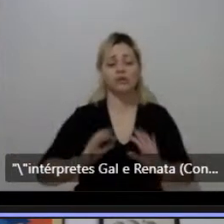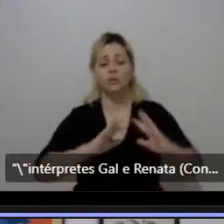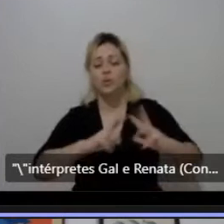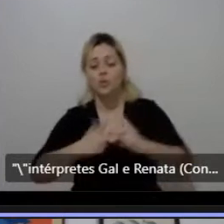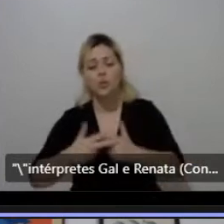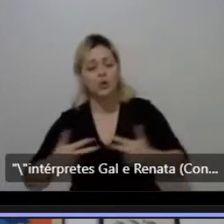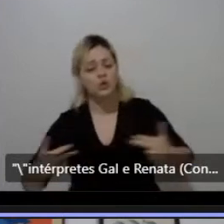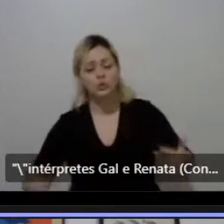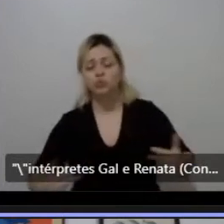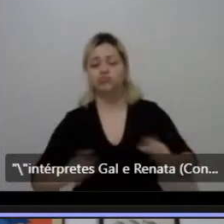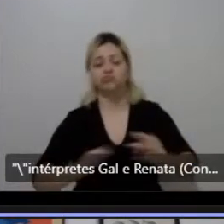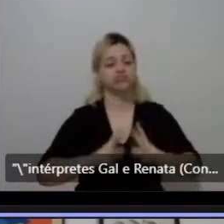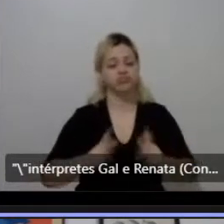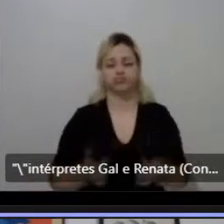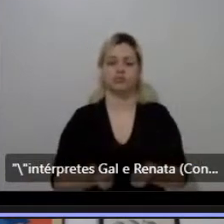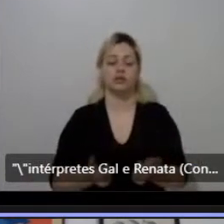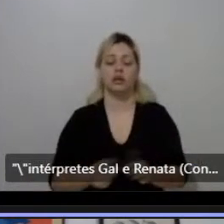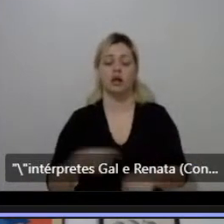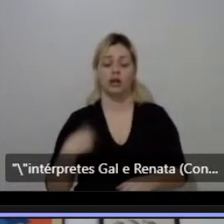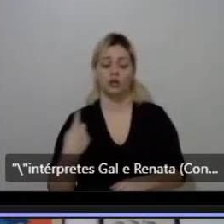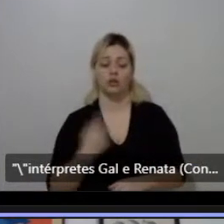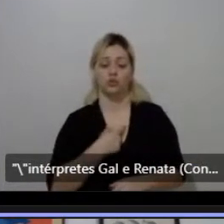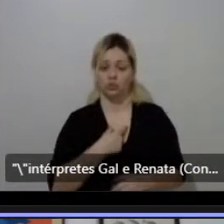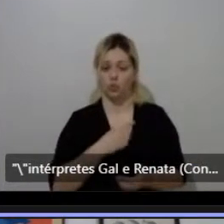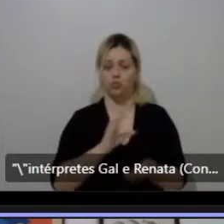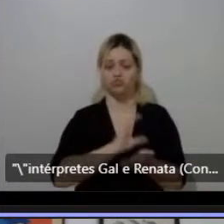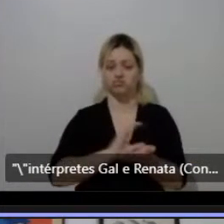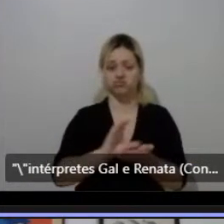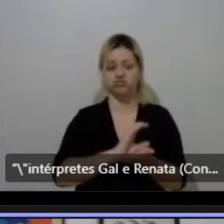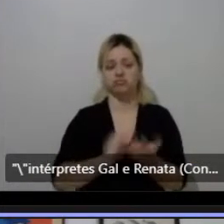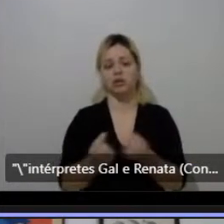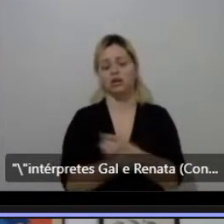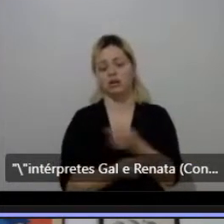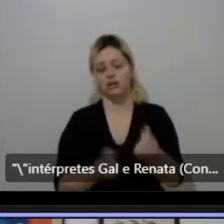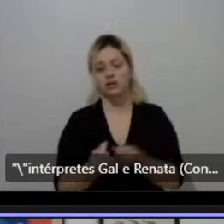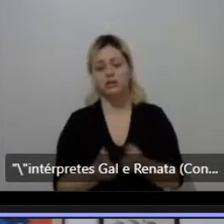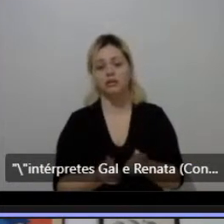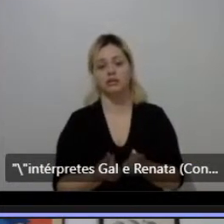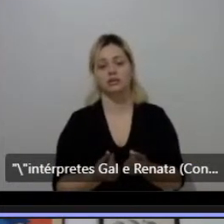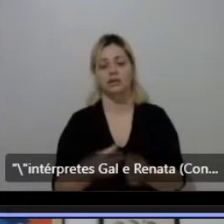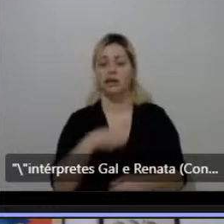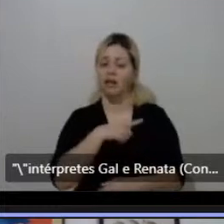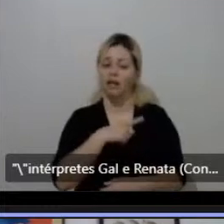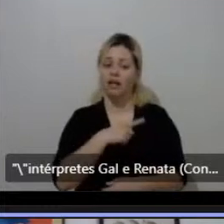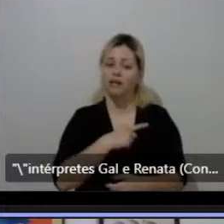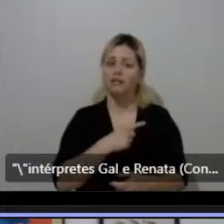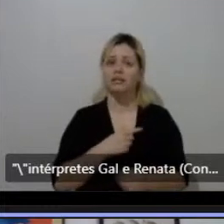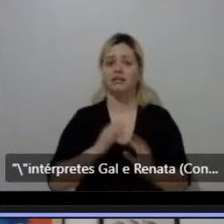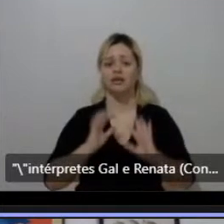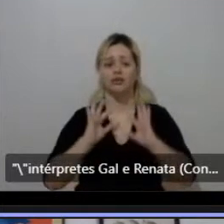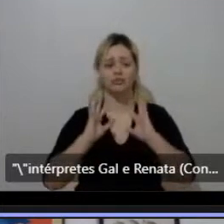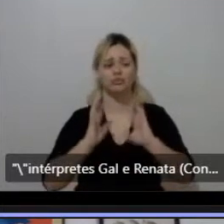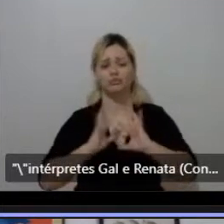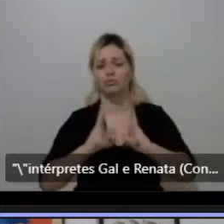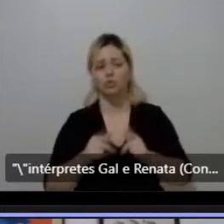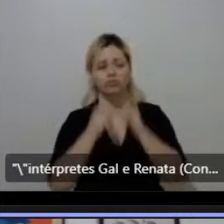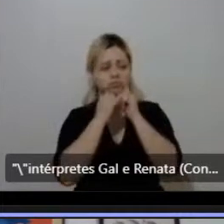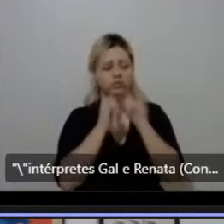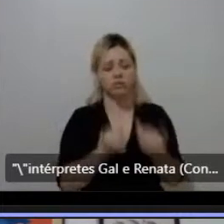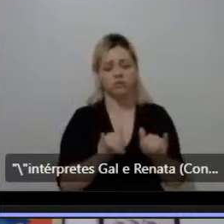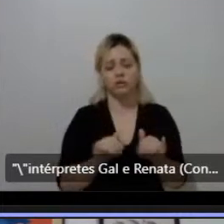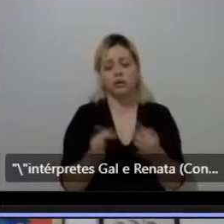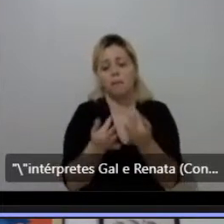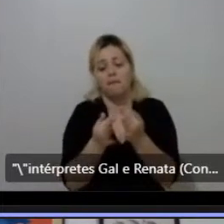ele está em crise. Não as crises estruturais que ele causa, mas há um dilema aí, né? Se finda,